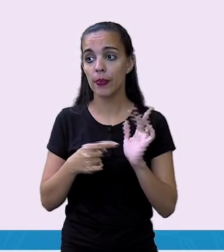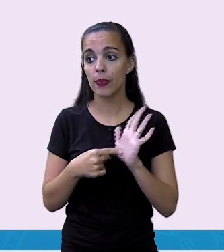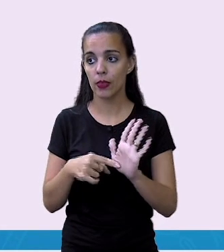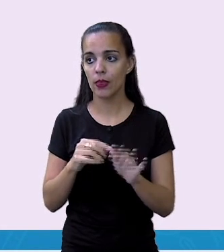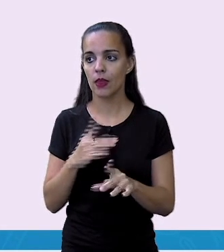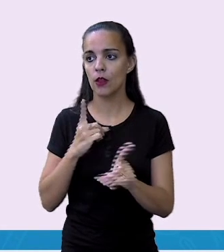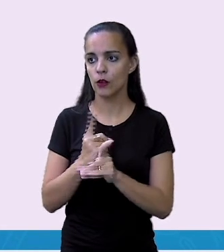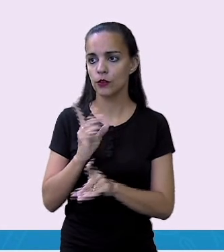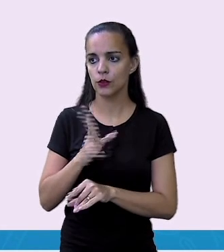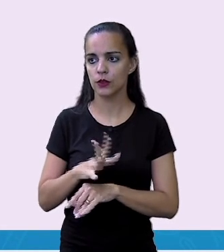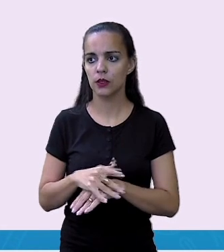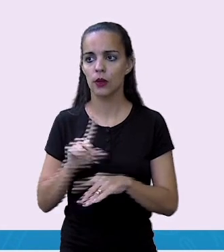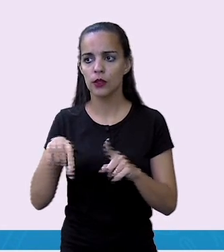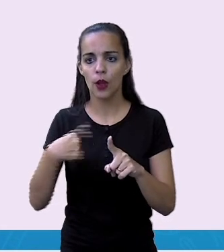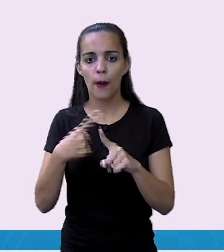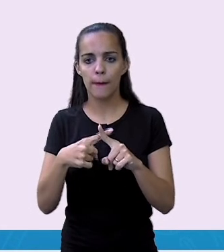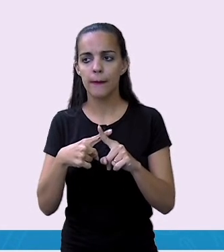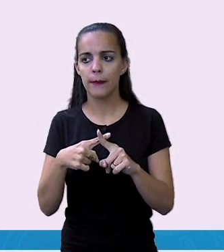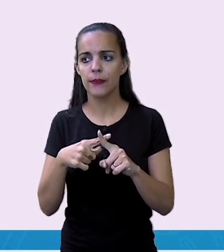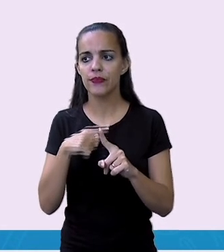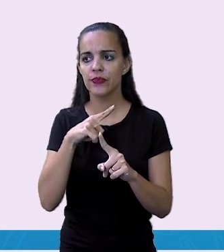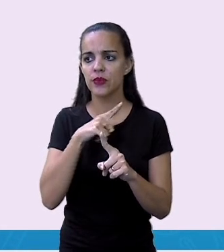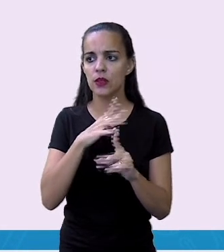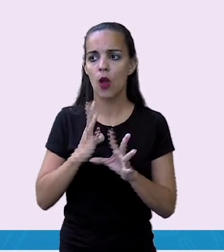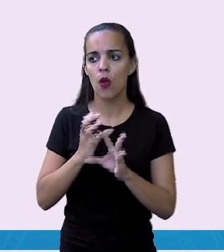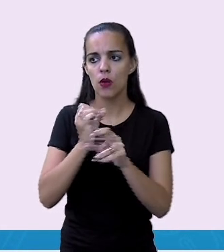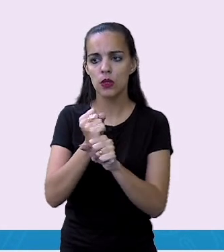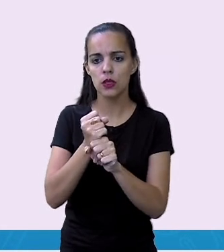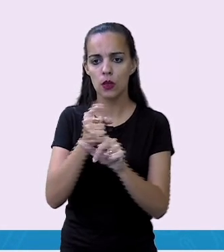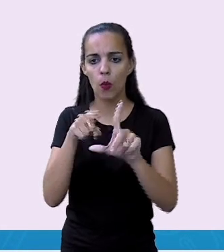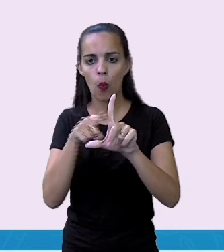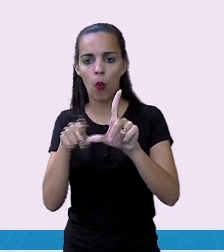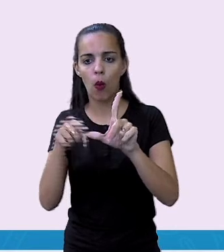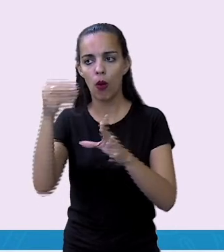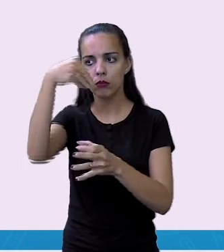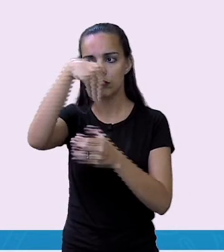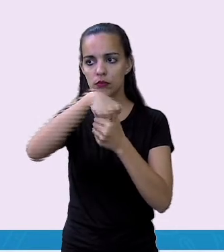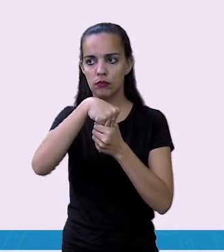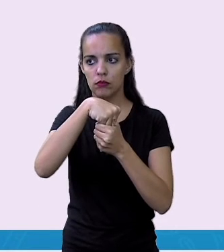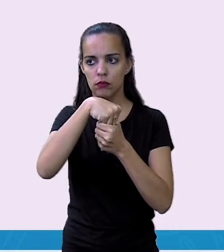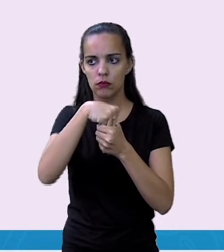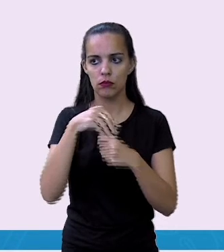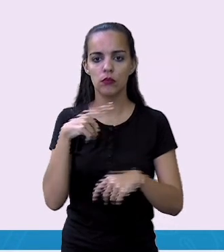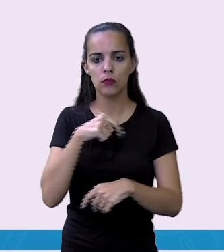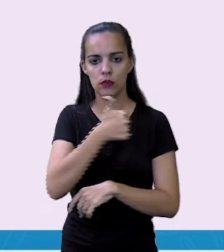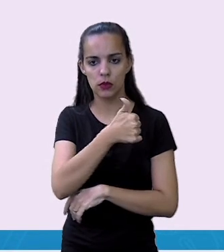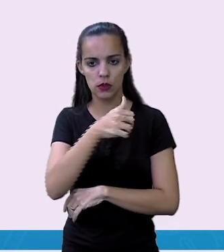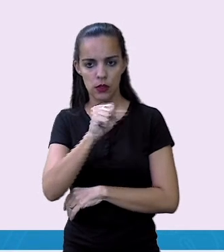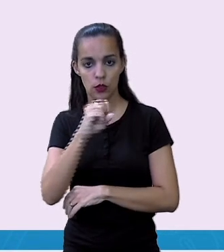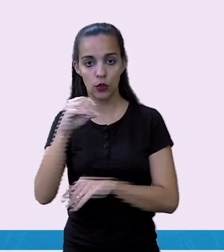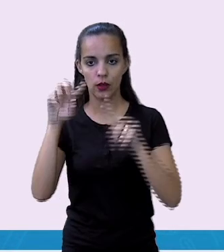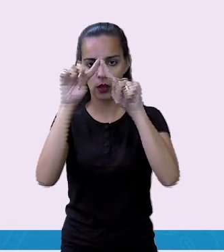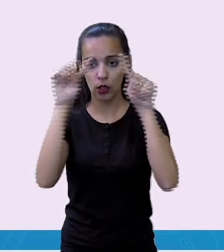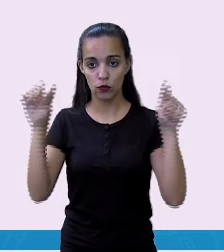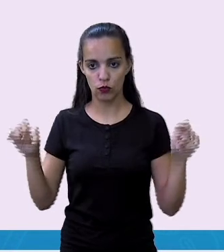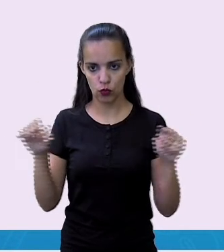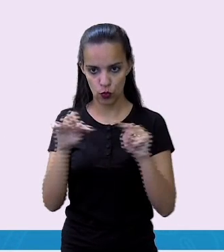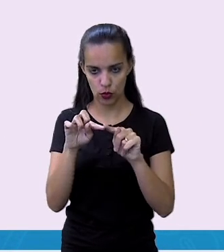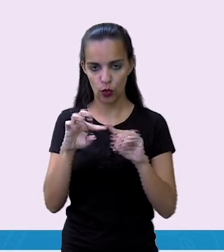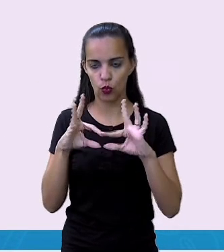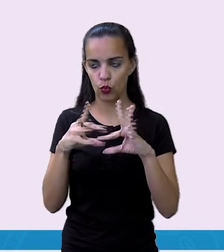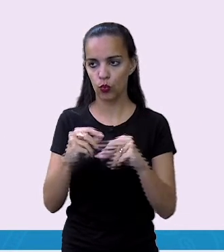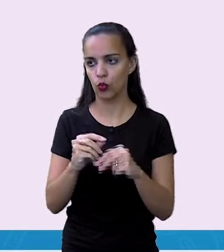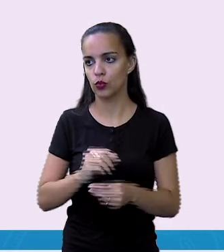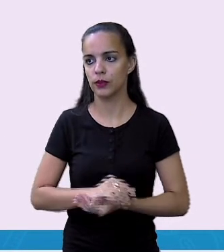73 mais 107 é a soma dos ângulos internos, que é 180. Ok?